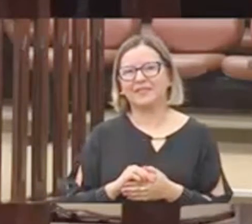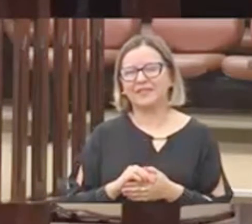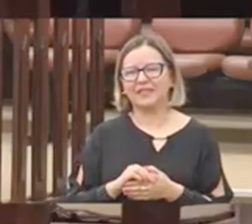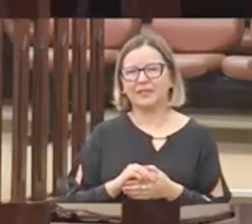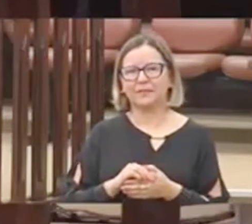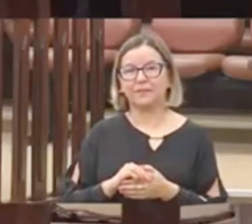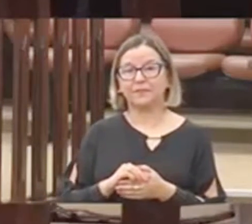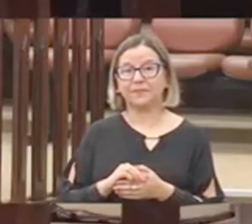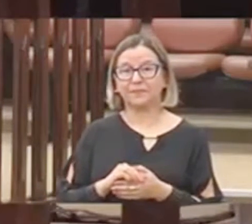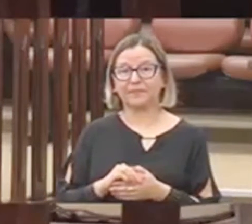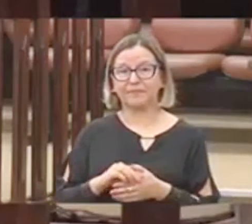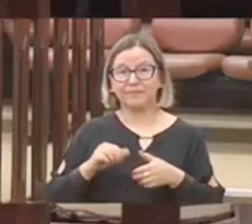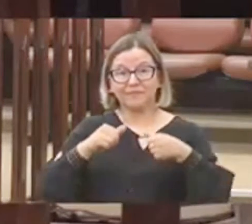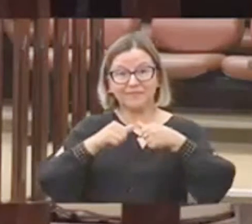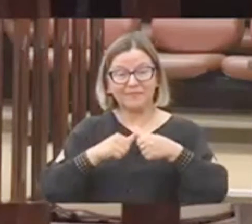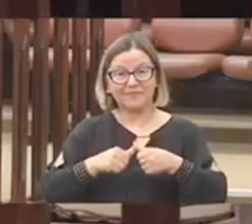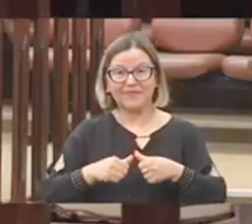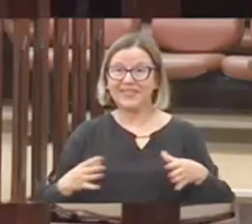Esta